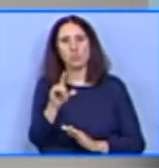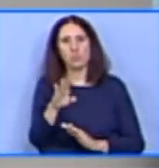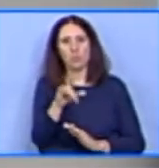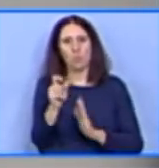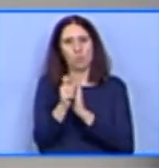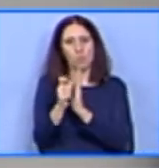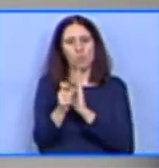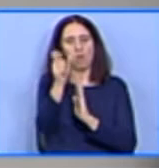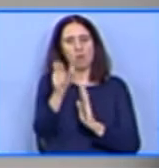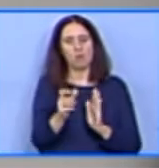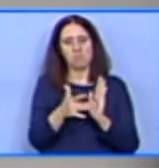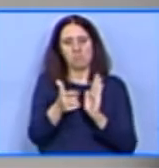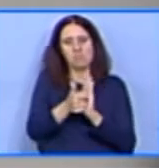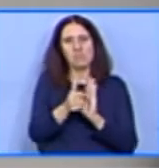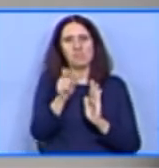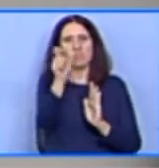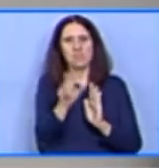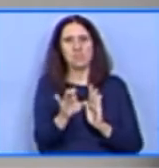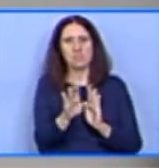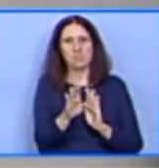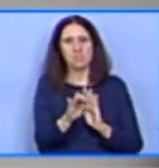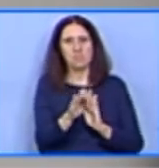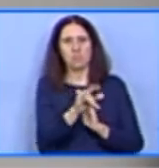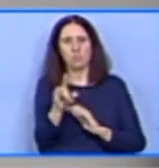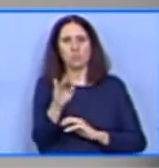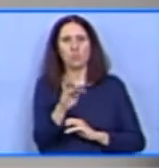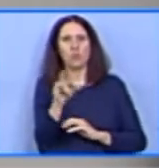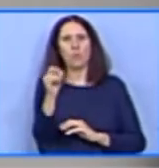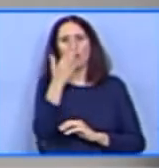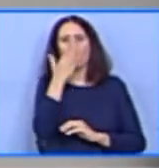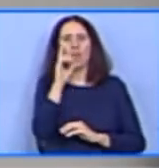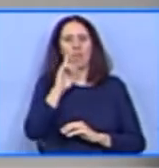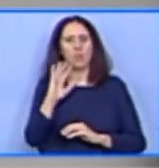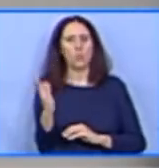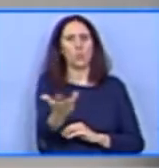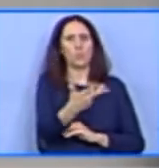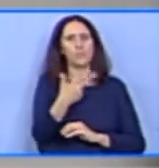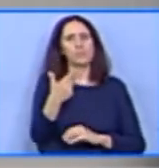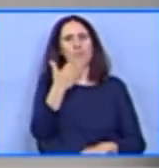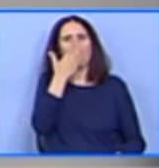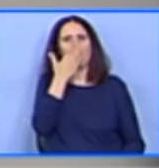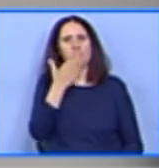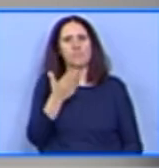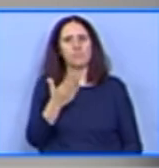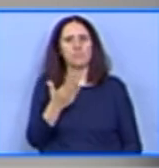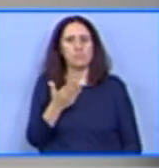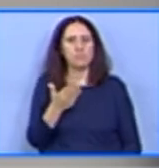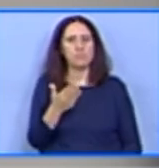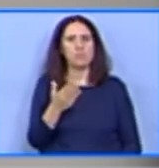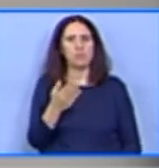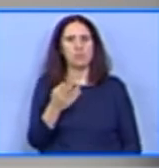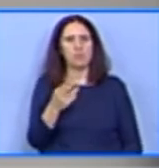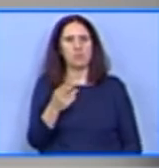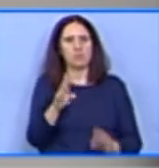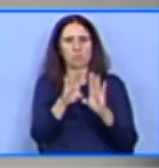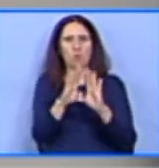Evangelho de São João é um rol de mulheres que se vão servindo como aquelas que abrem as portas